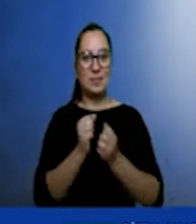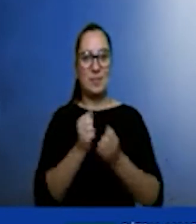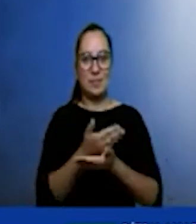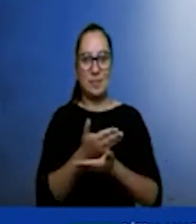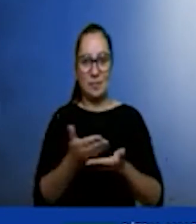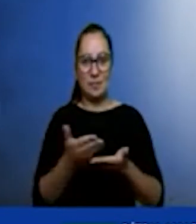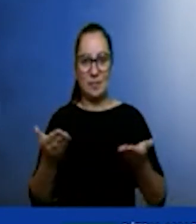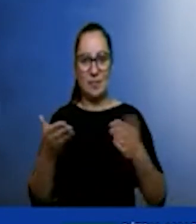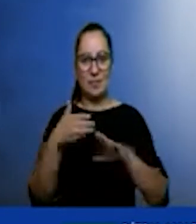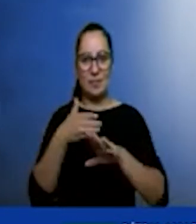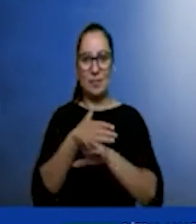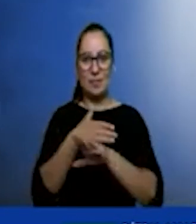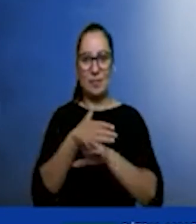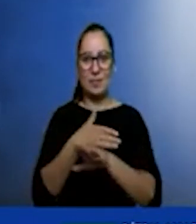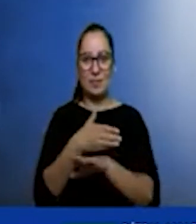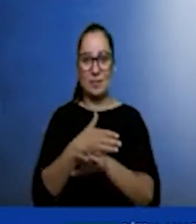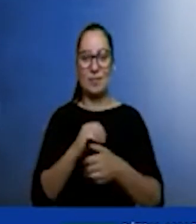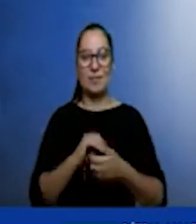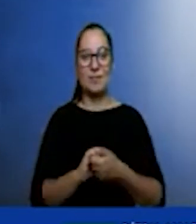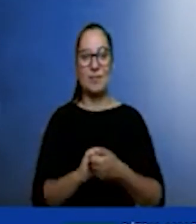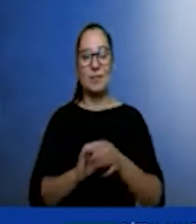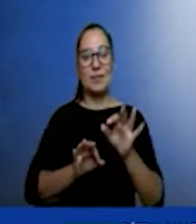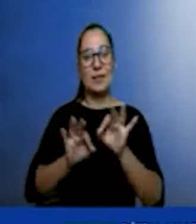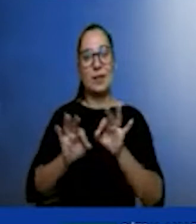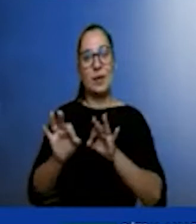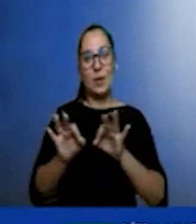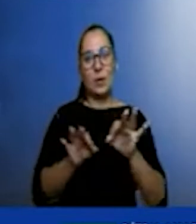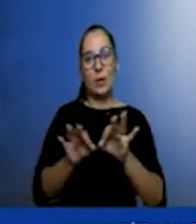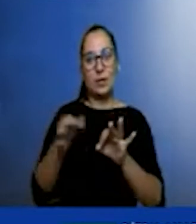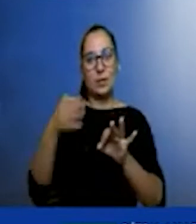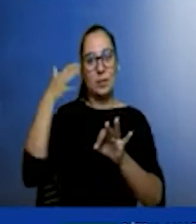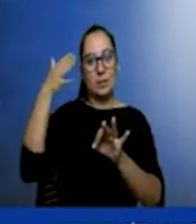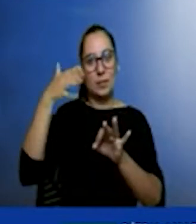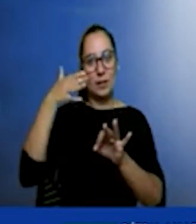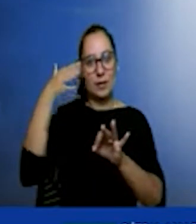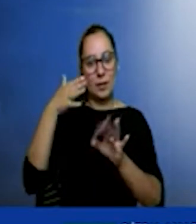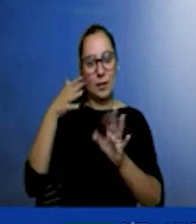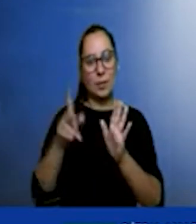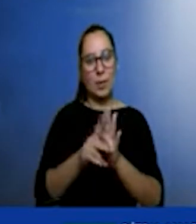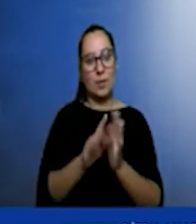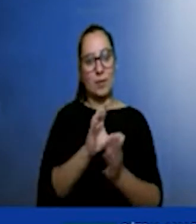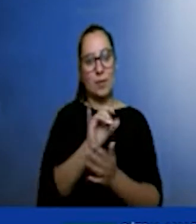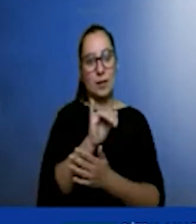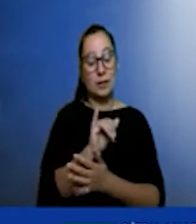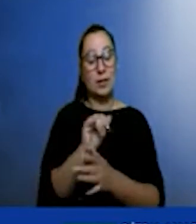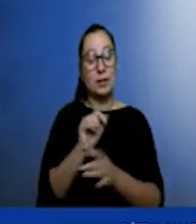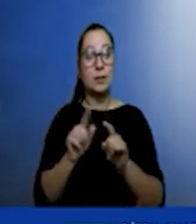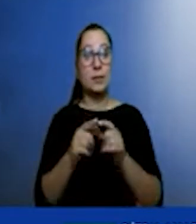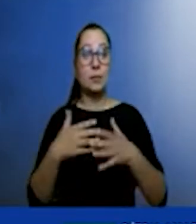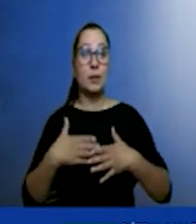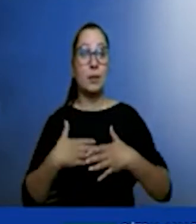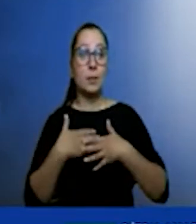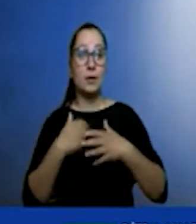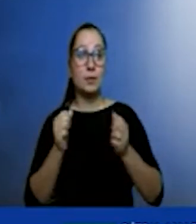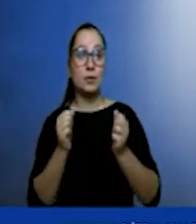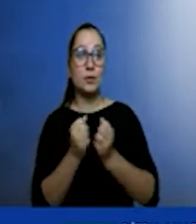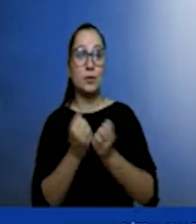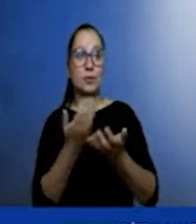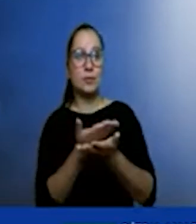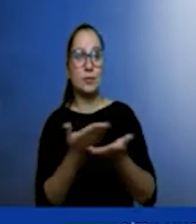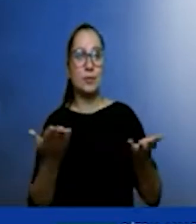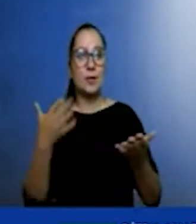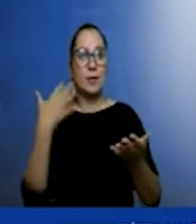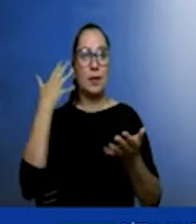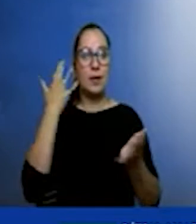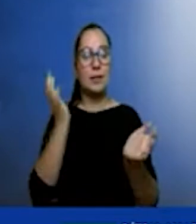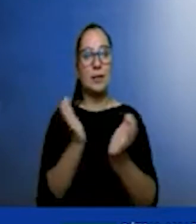pela a organização desse painel pela CNI. E é um prazer de estar aqui com as companheiras aqui que